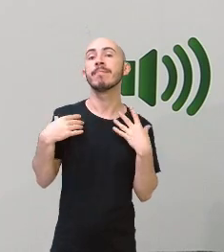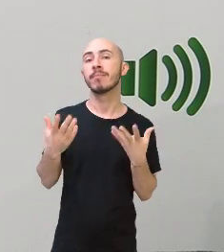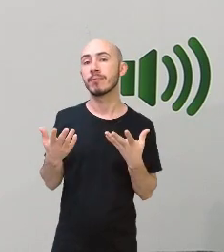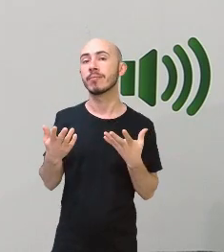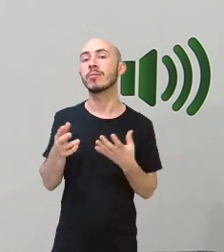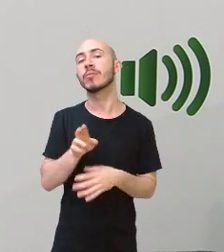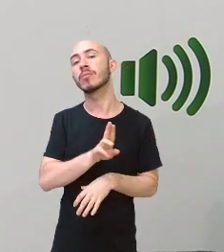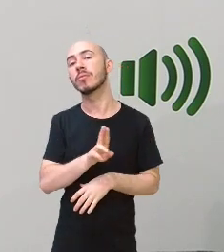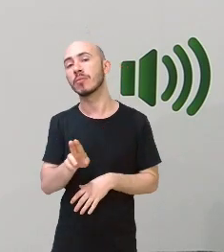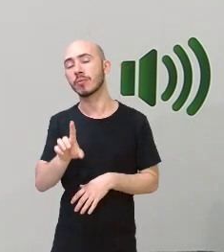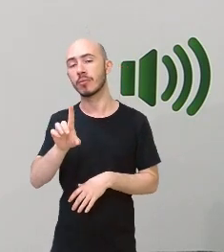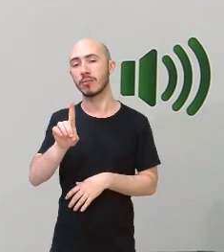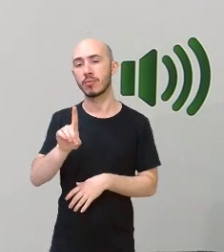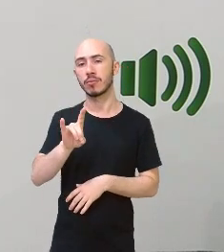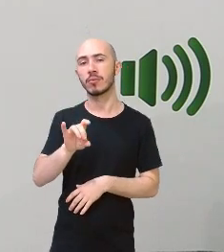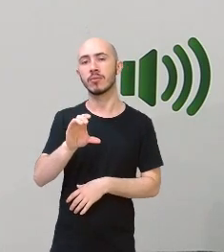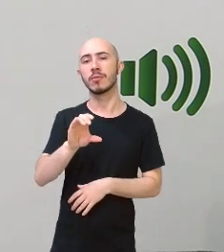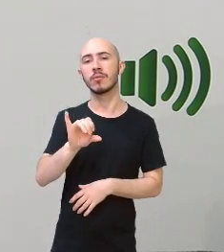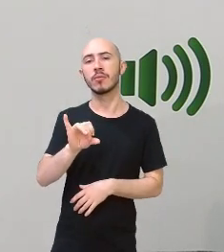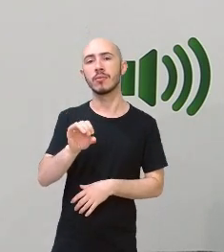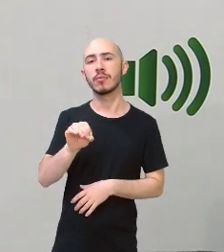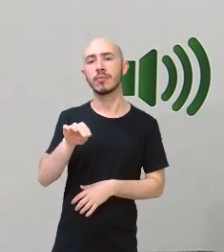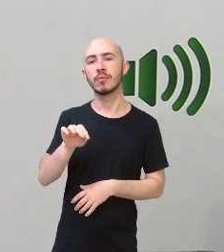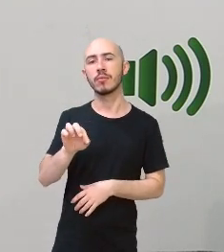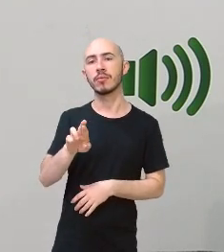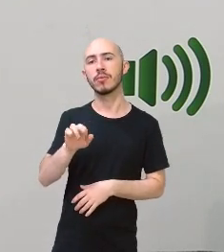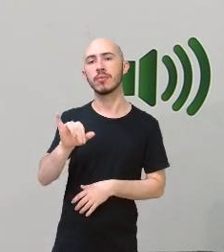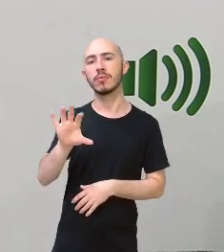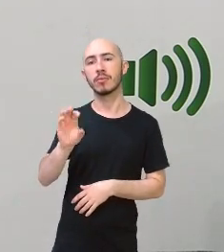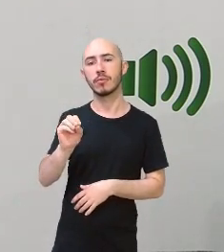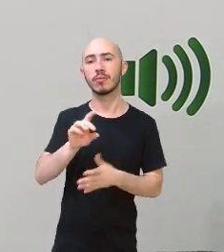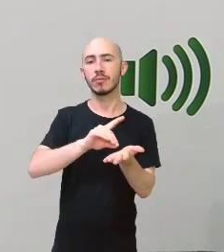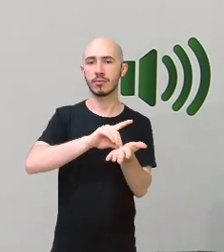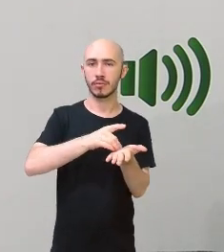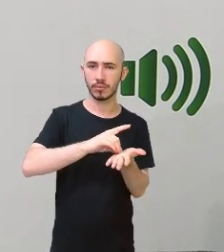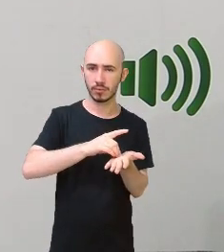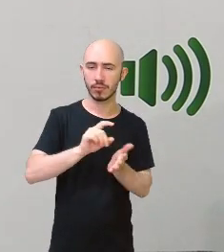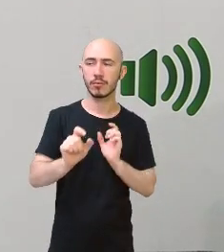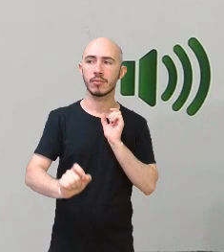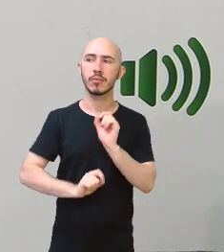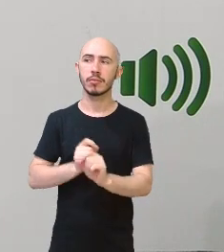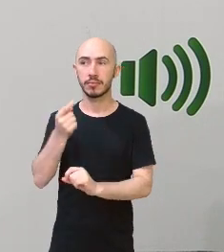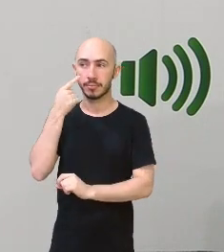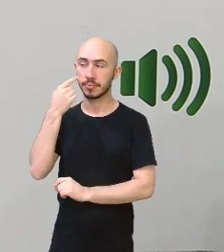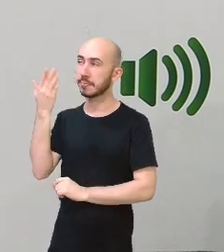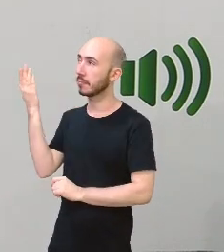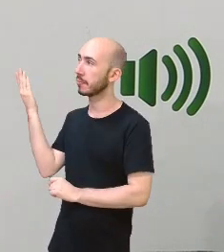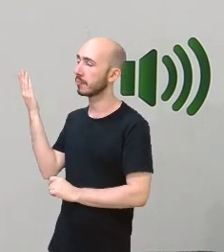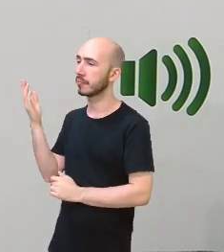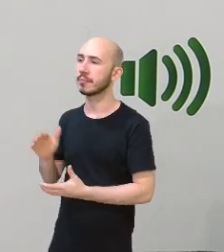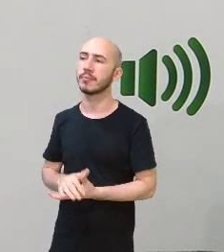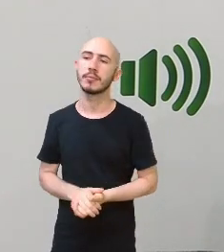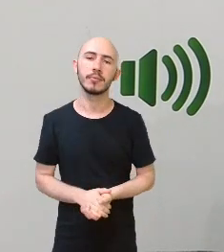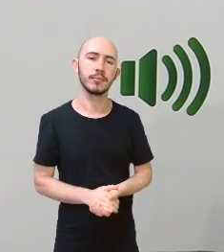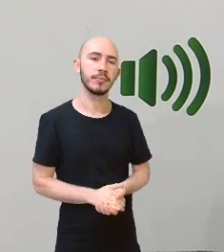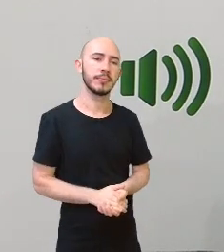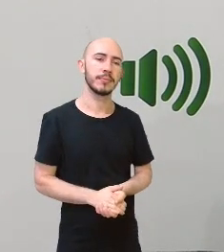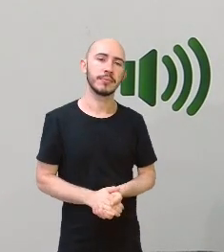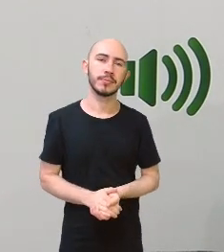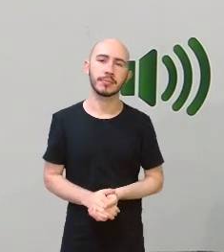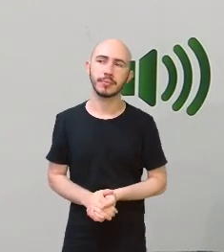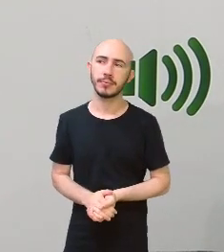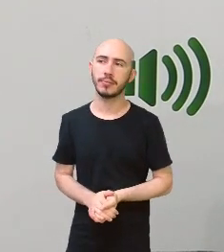se chama dicionário, não é isso? Olha o que está dizendo aí. Então, esse livro grosso que ela leu se chama dicionário.